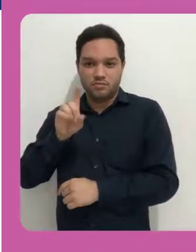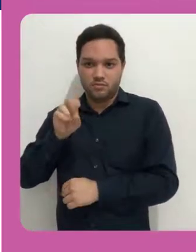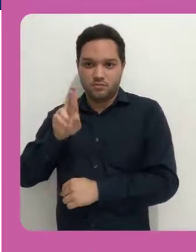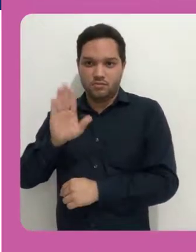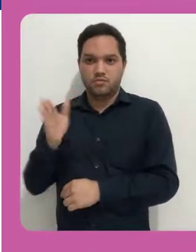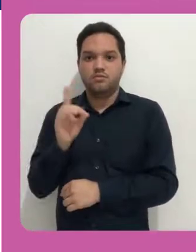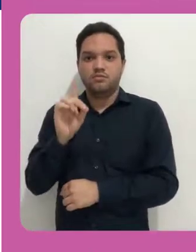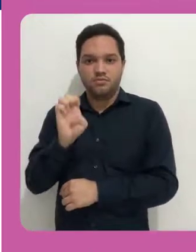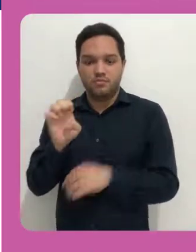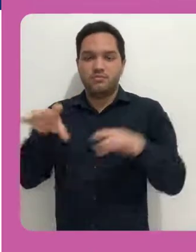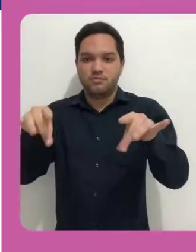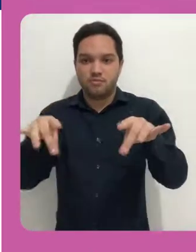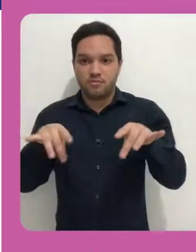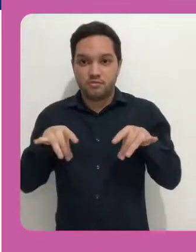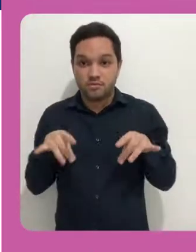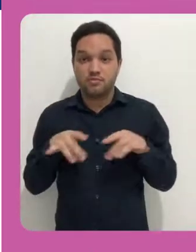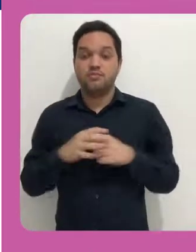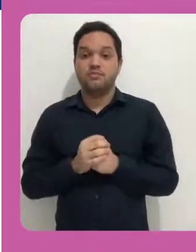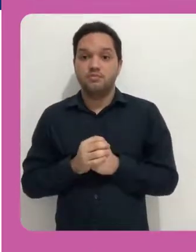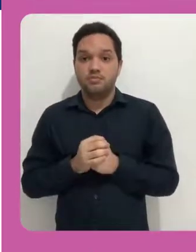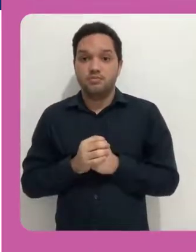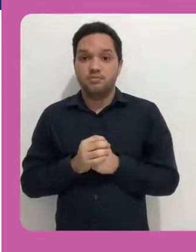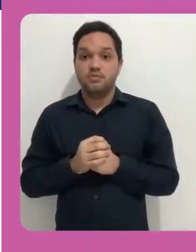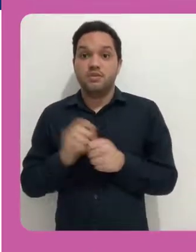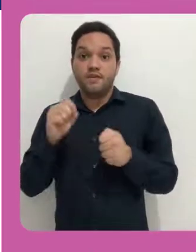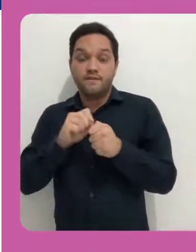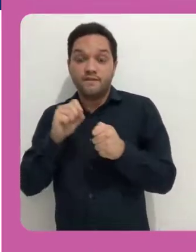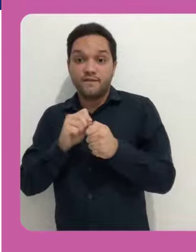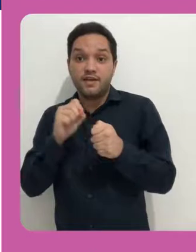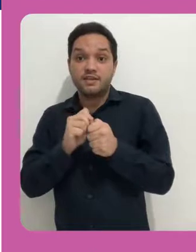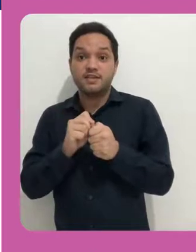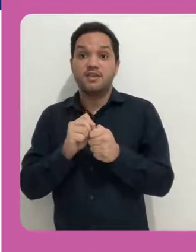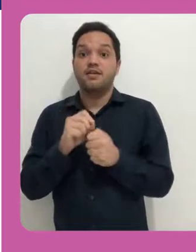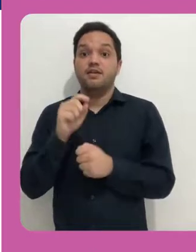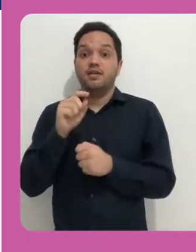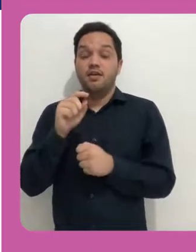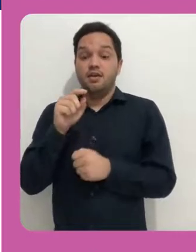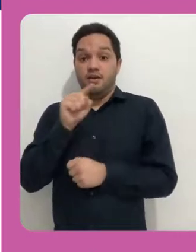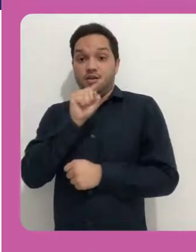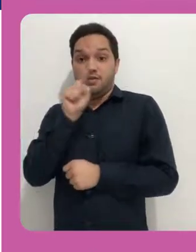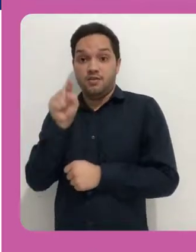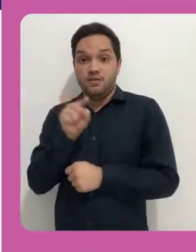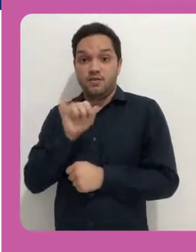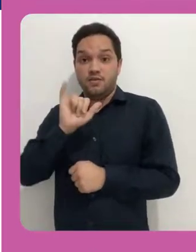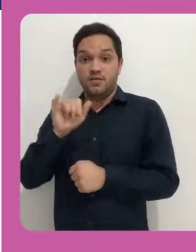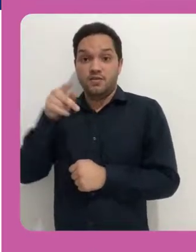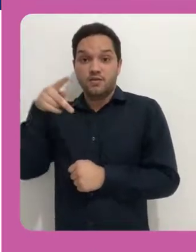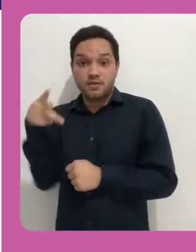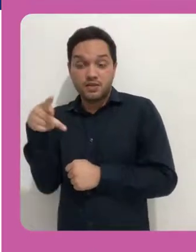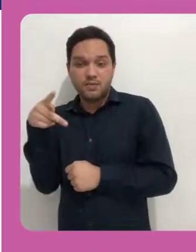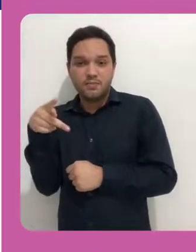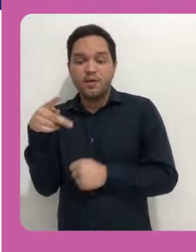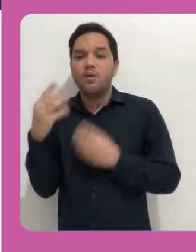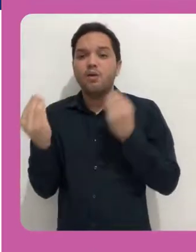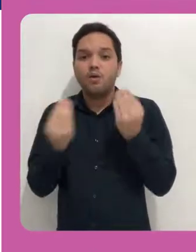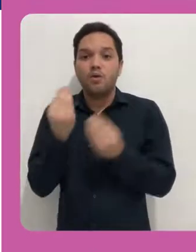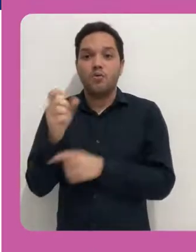Depois de compactar, basta você clicar e arrastar para o tópico que você gostaria de incluir essas suas